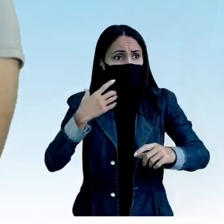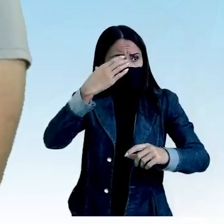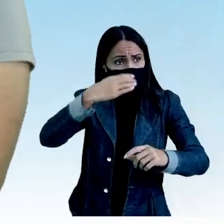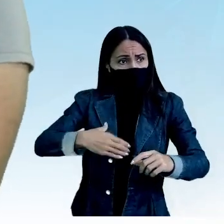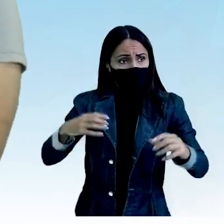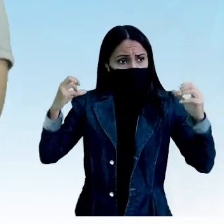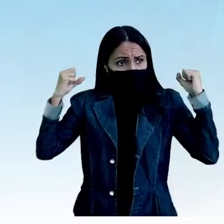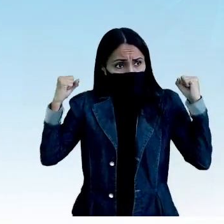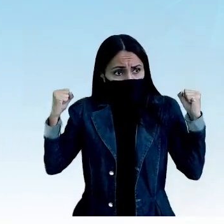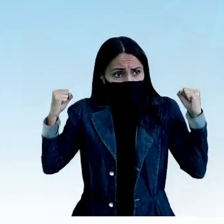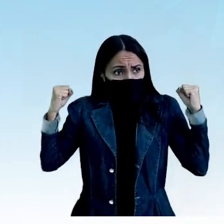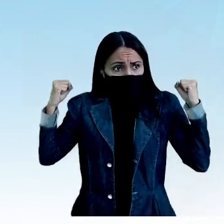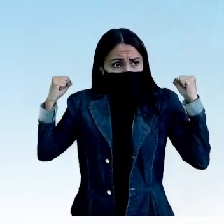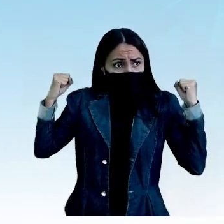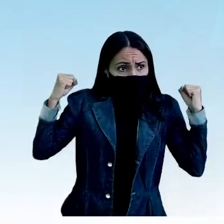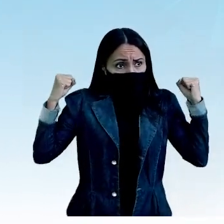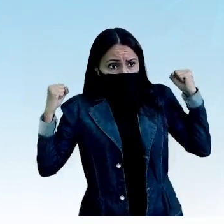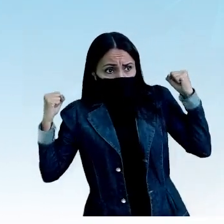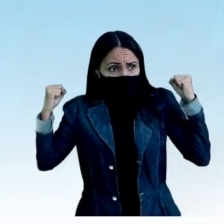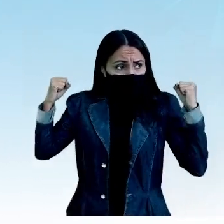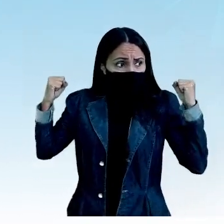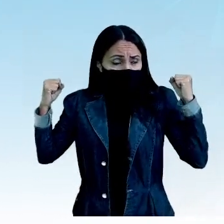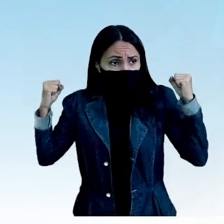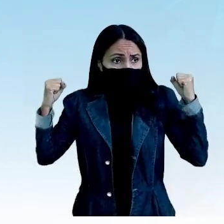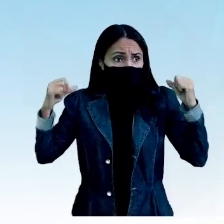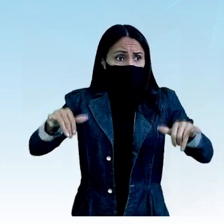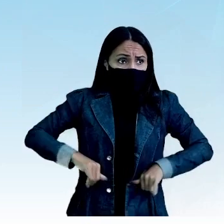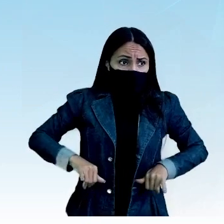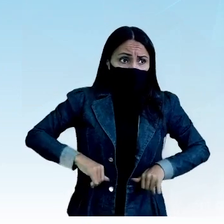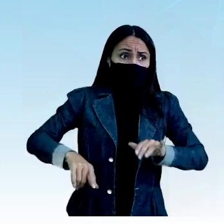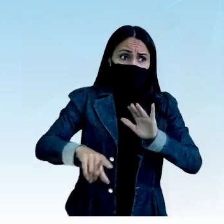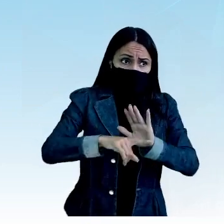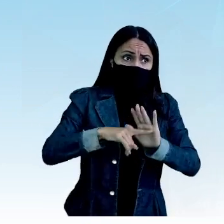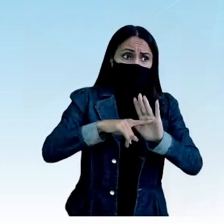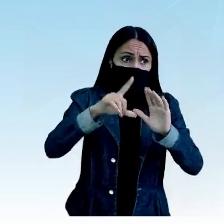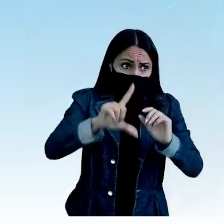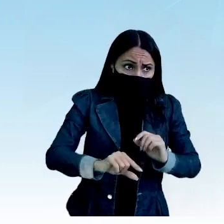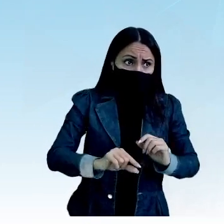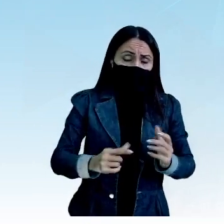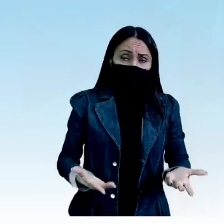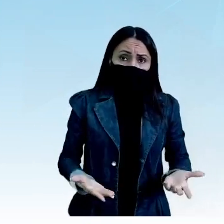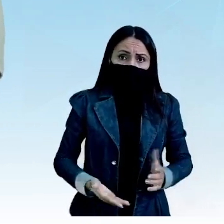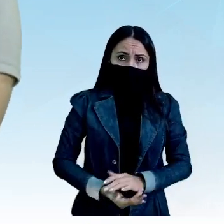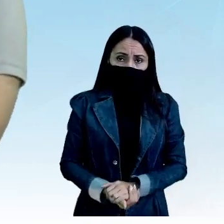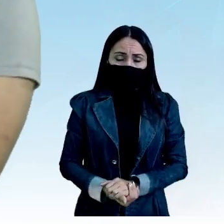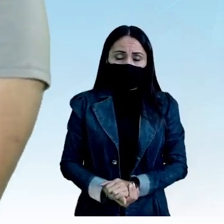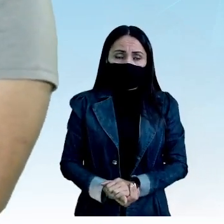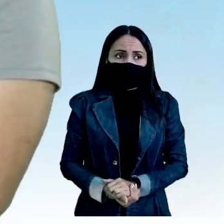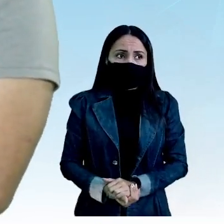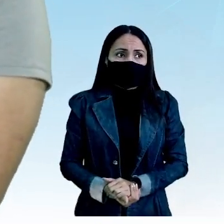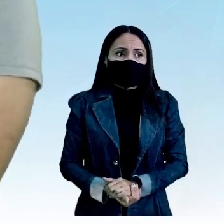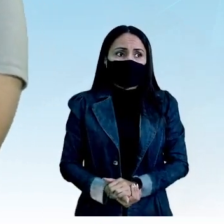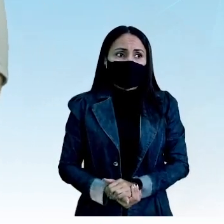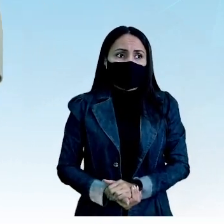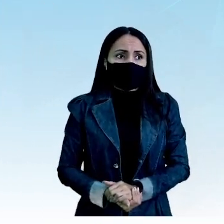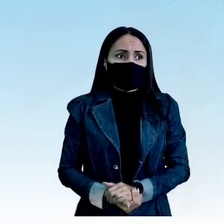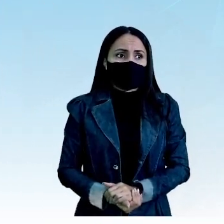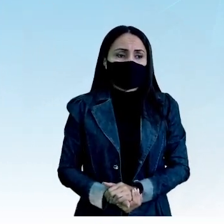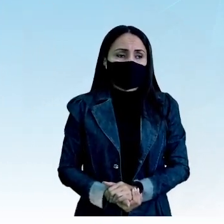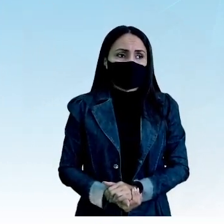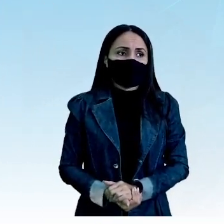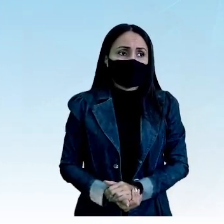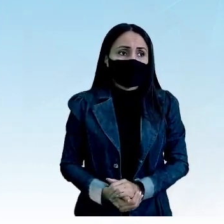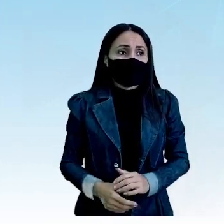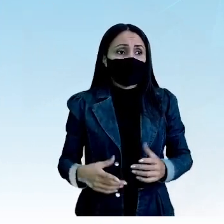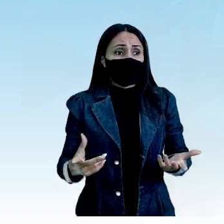menos. Pouco menos, né? E essa situação justamente, aí que é carnaval, todos temos que aproveitar, tá certo? O interessante